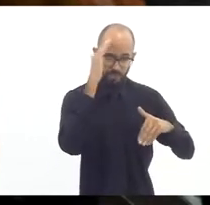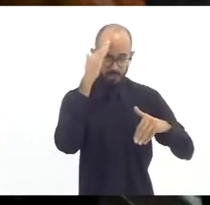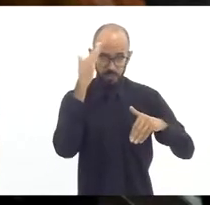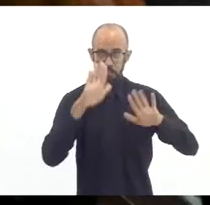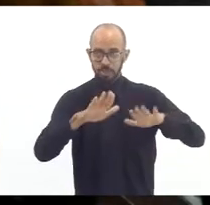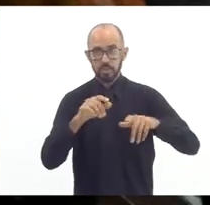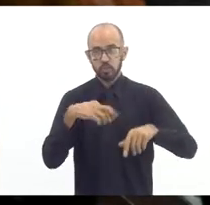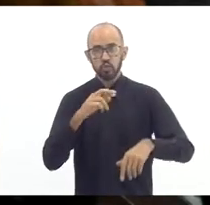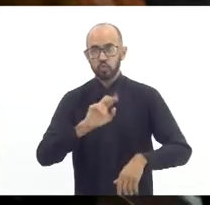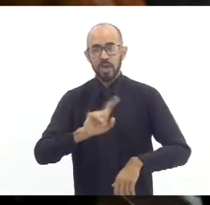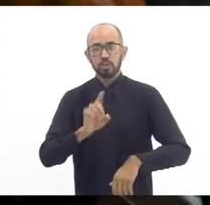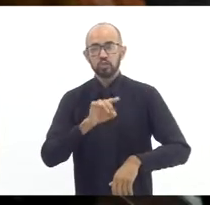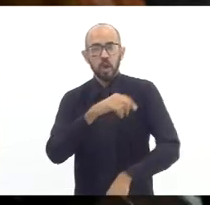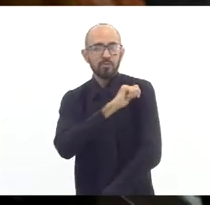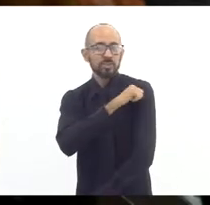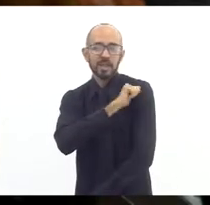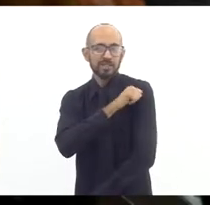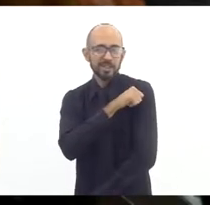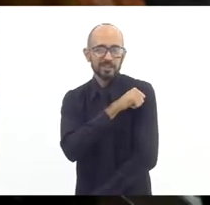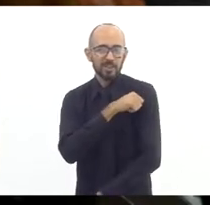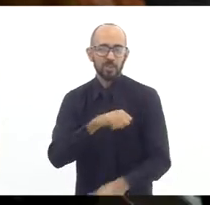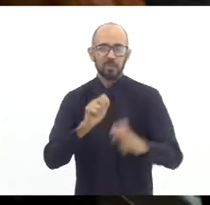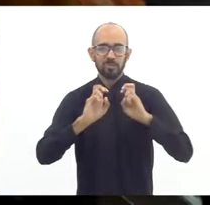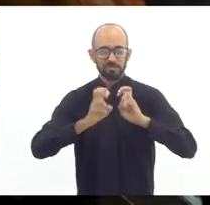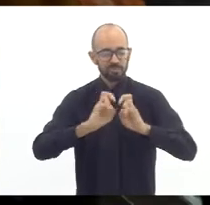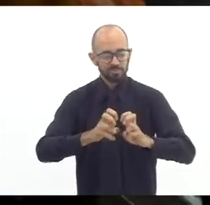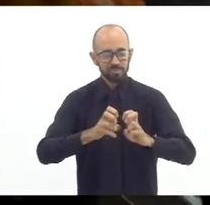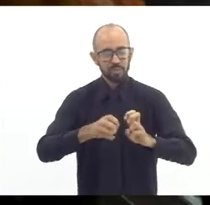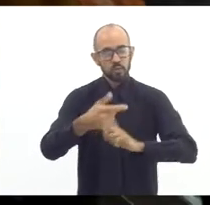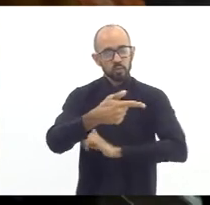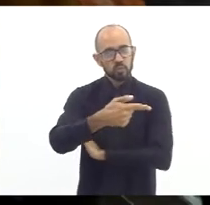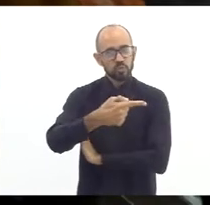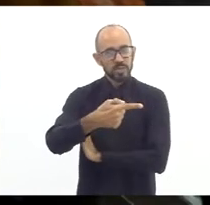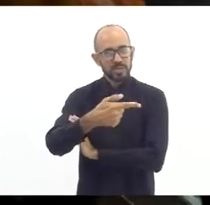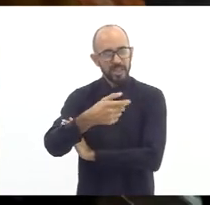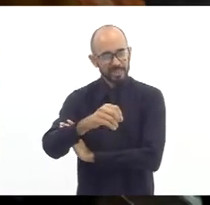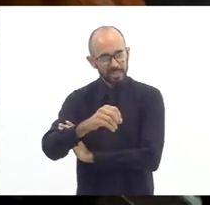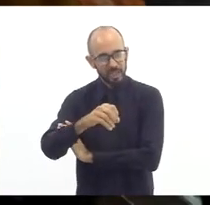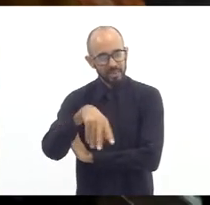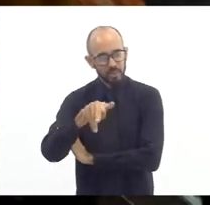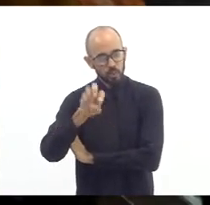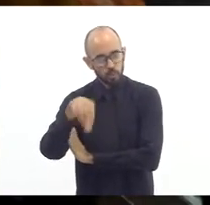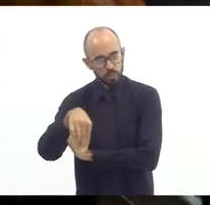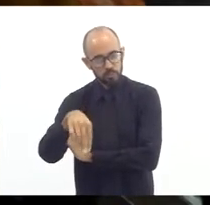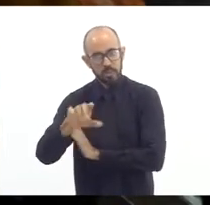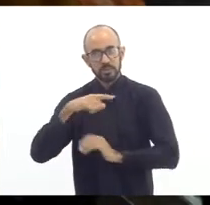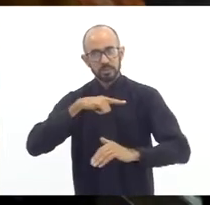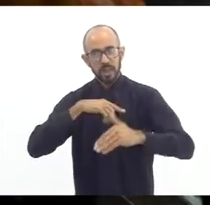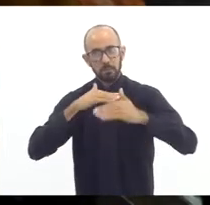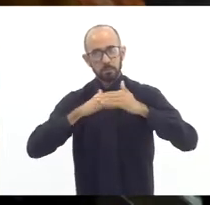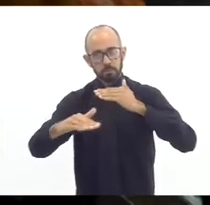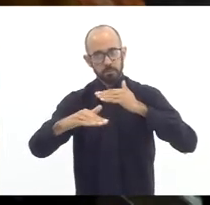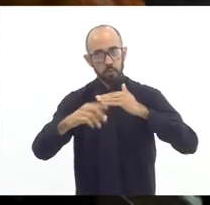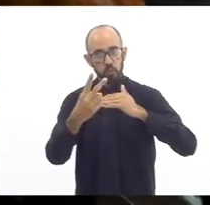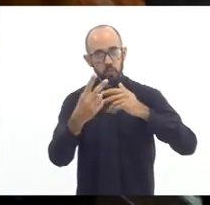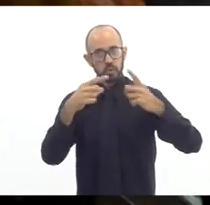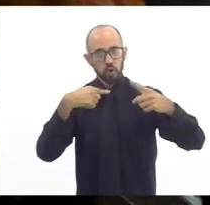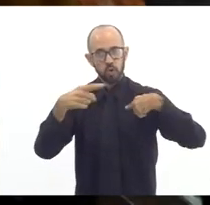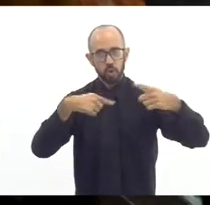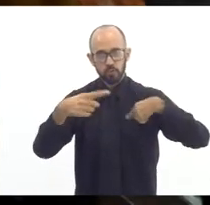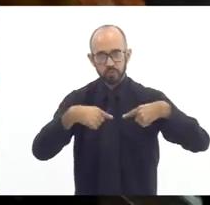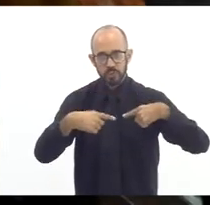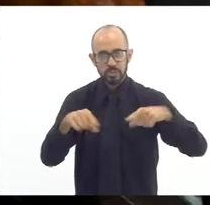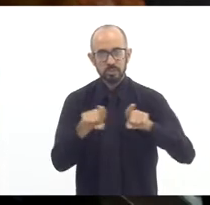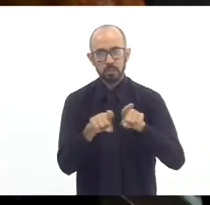a fiscalização da Supervia, que são 270 quilômetros de ferrovia, mas também metrô, duas rodovias e o funcionamento